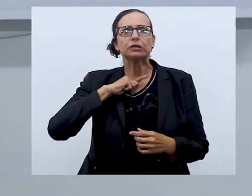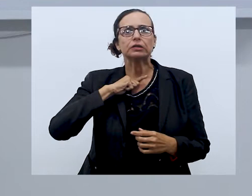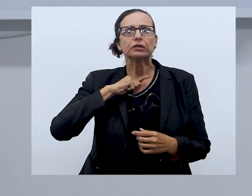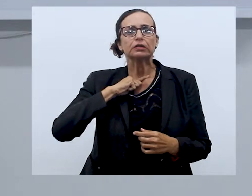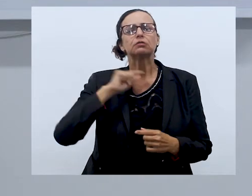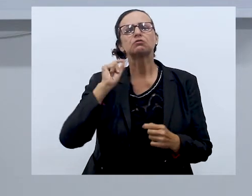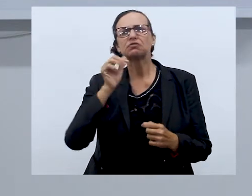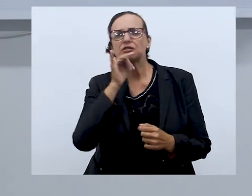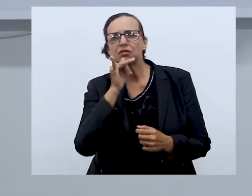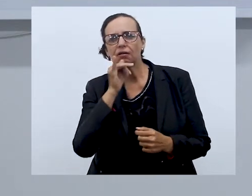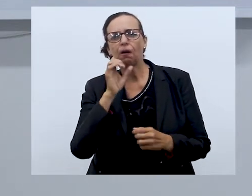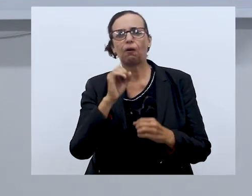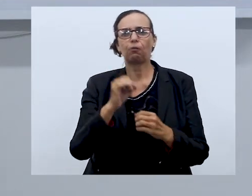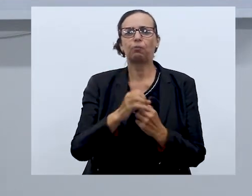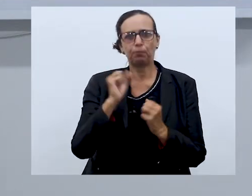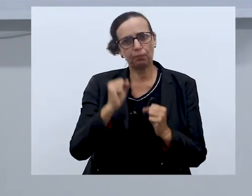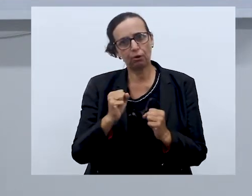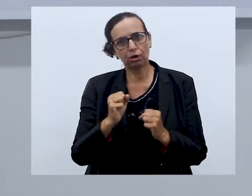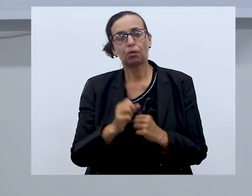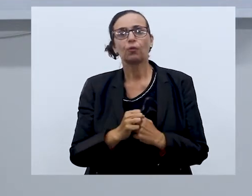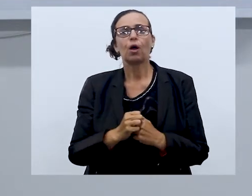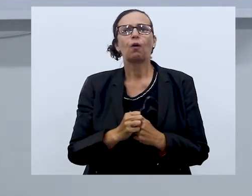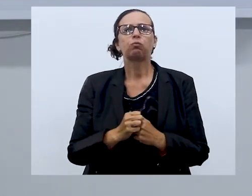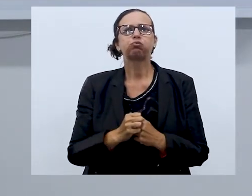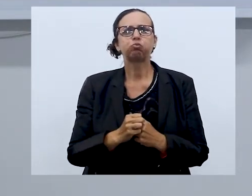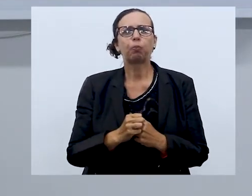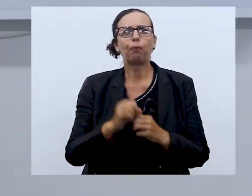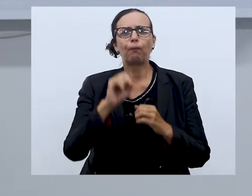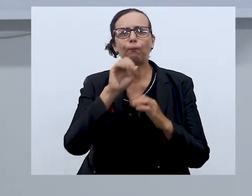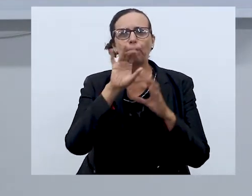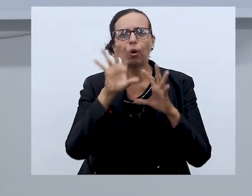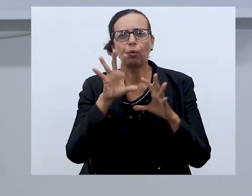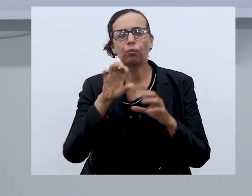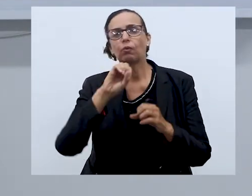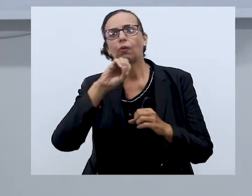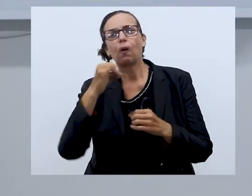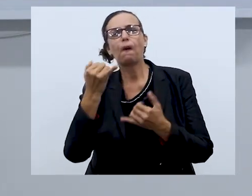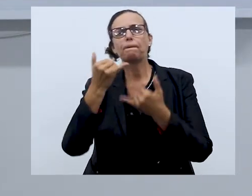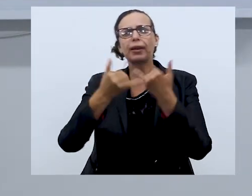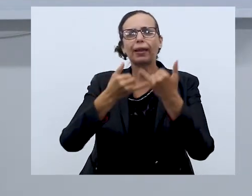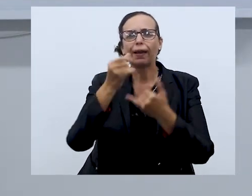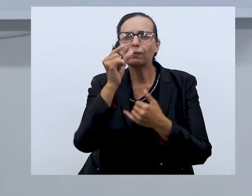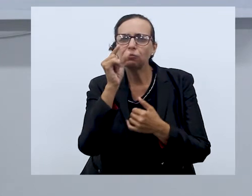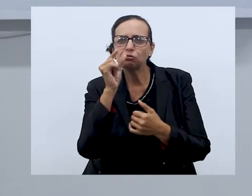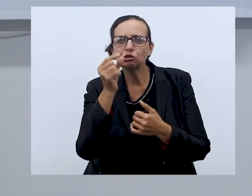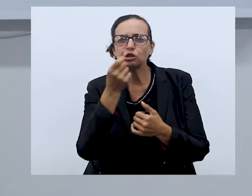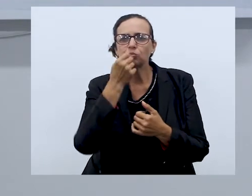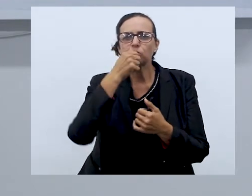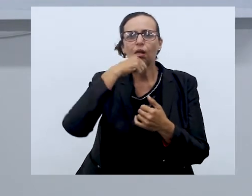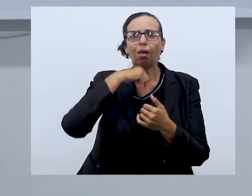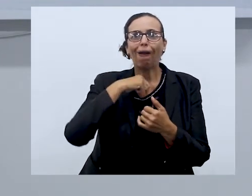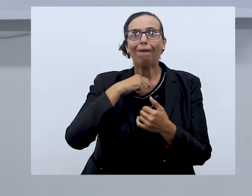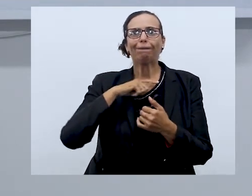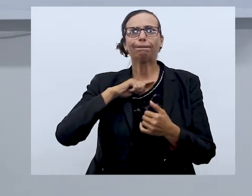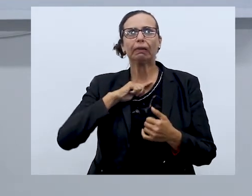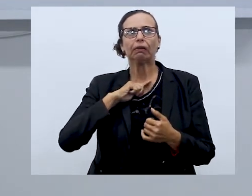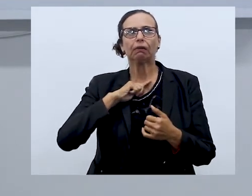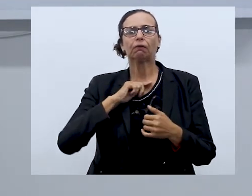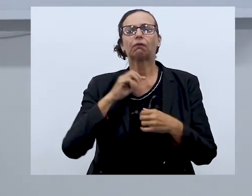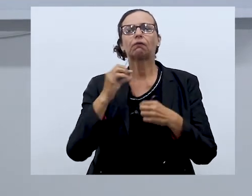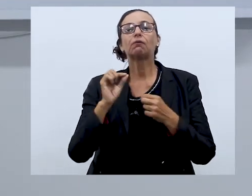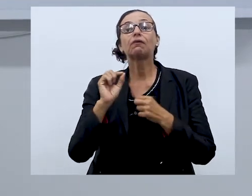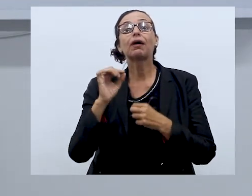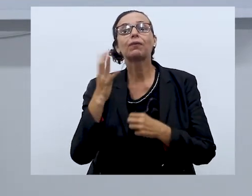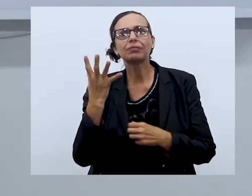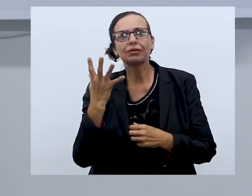algum objeto, seja ele da alimentação, chiclete, bala ou pedaços pequenos de brinquedos